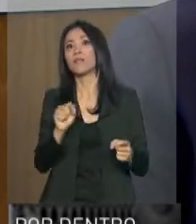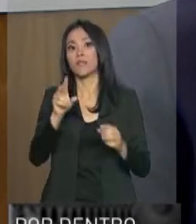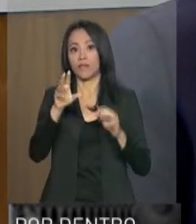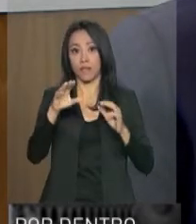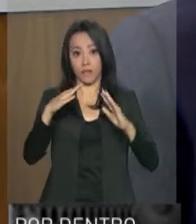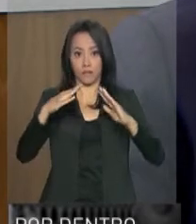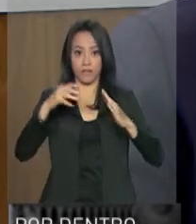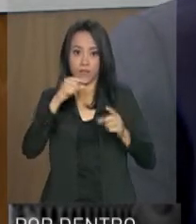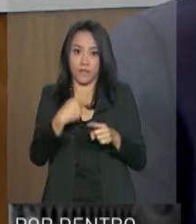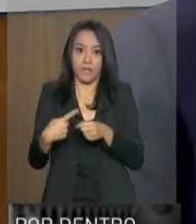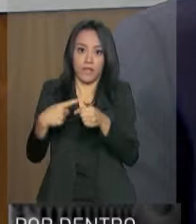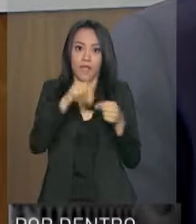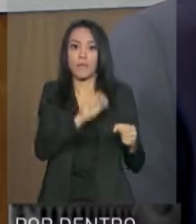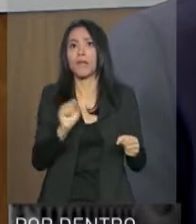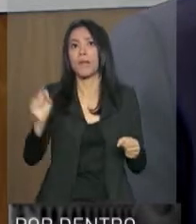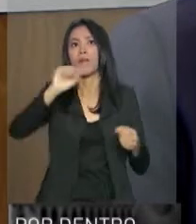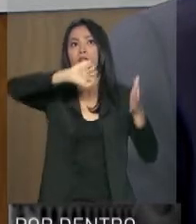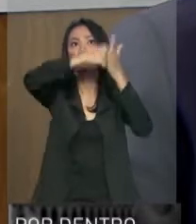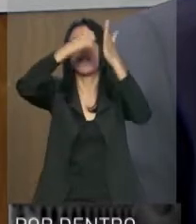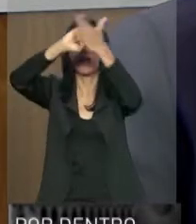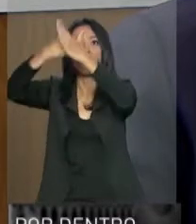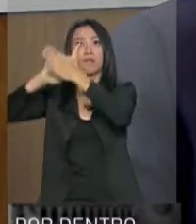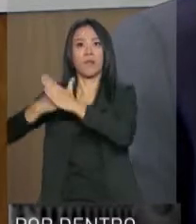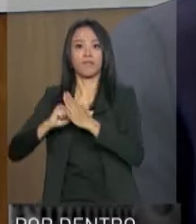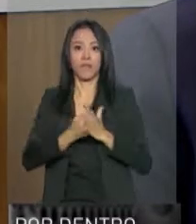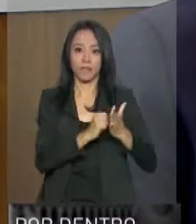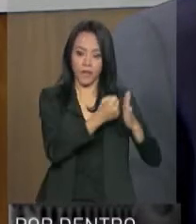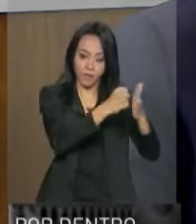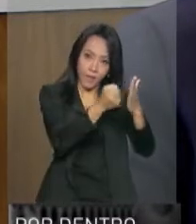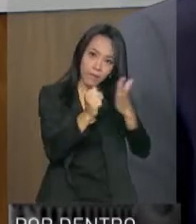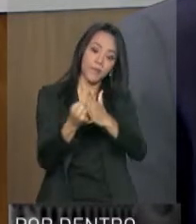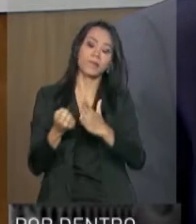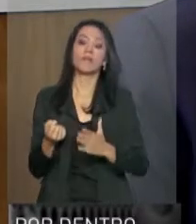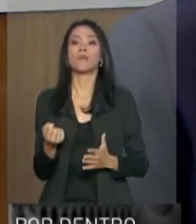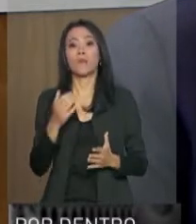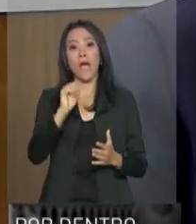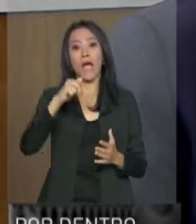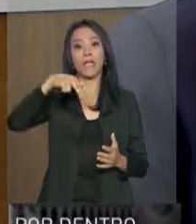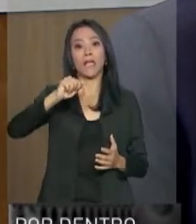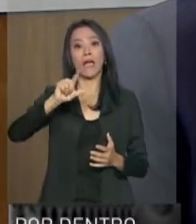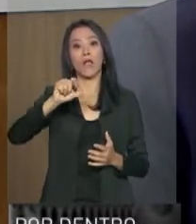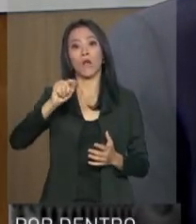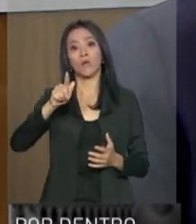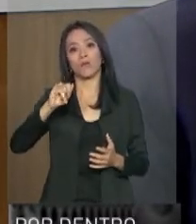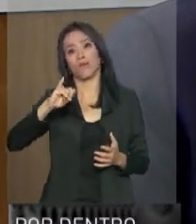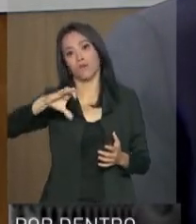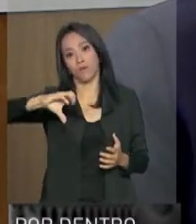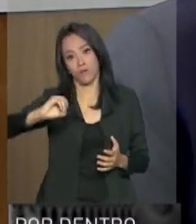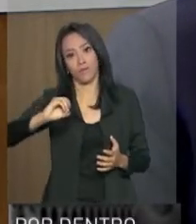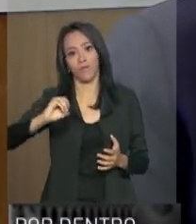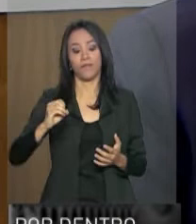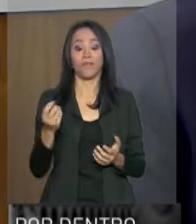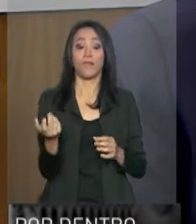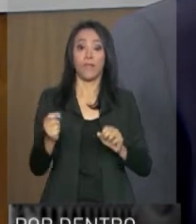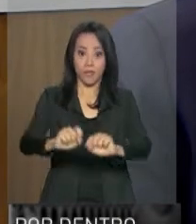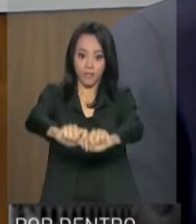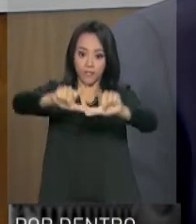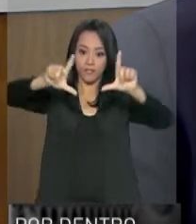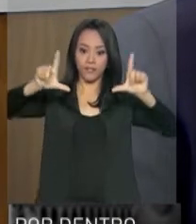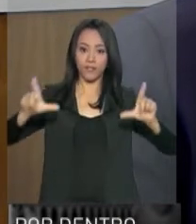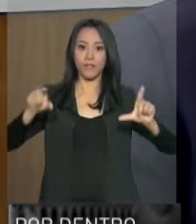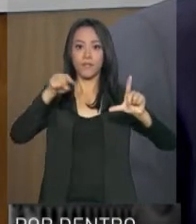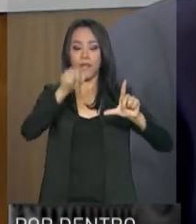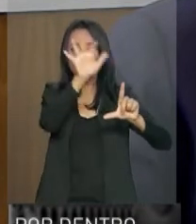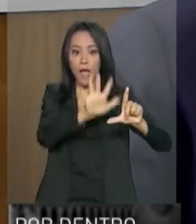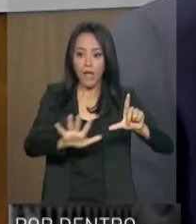funcionamento do sistema digital então é é algo muito positivo que vem contribuíram para a melhoria não apenas para melhorar